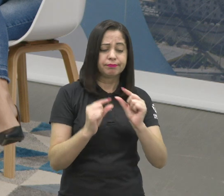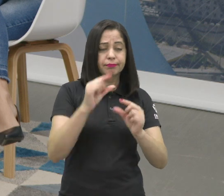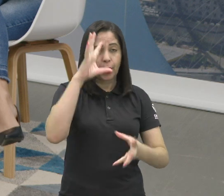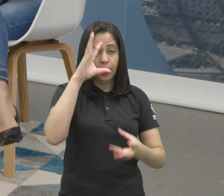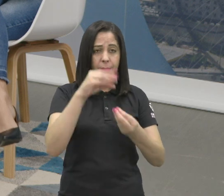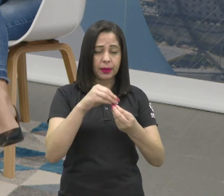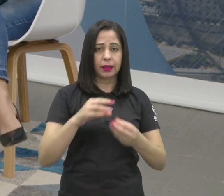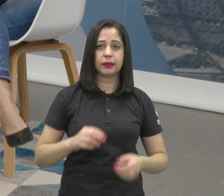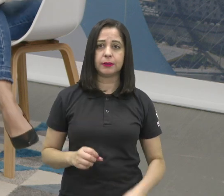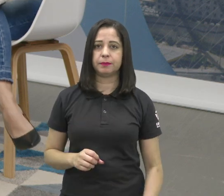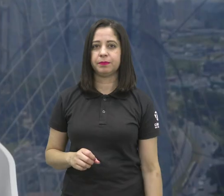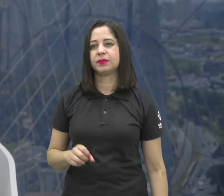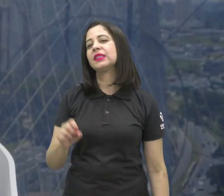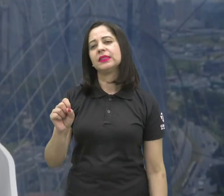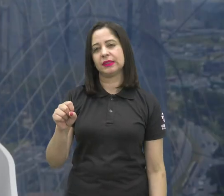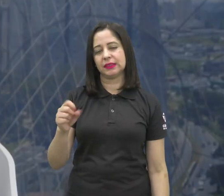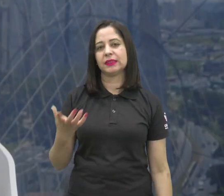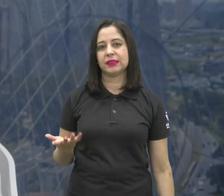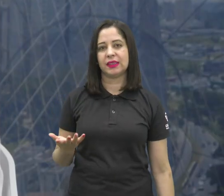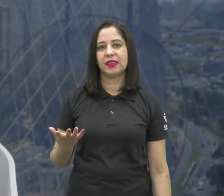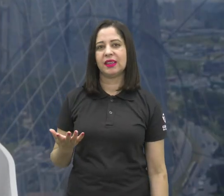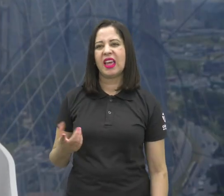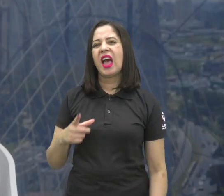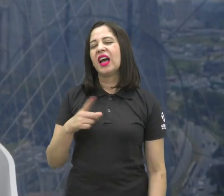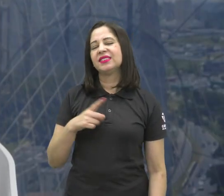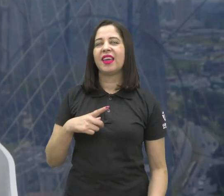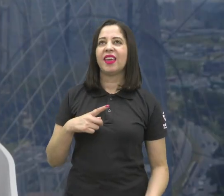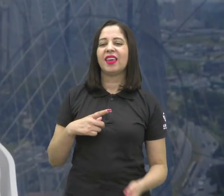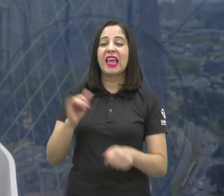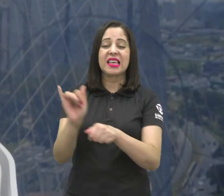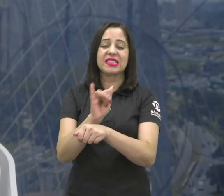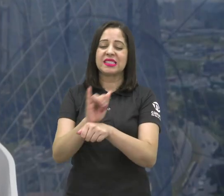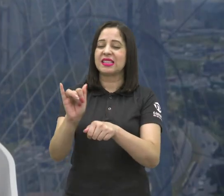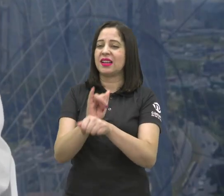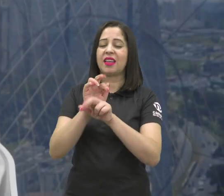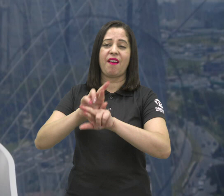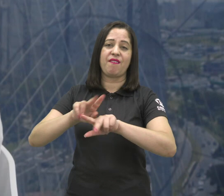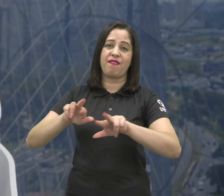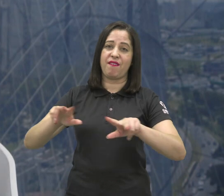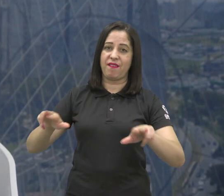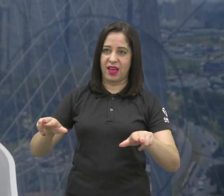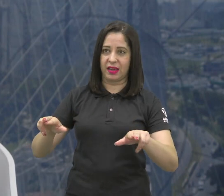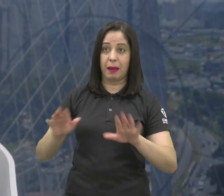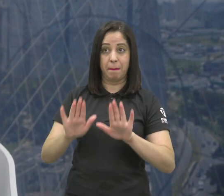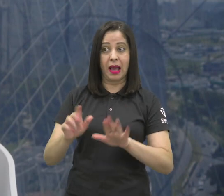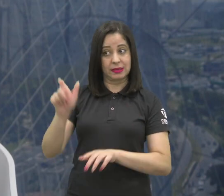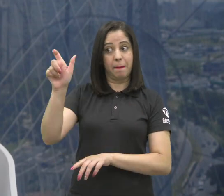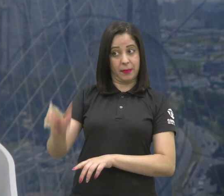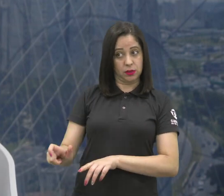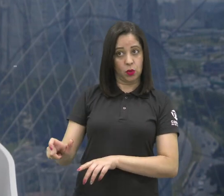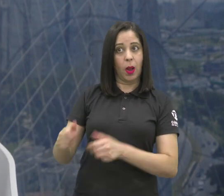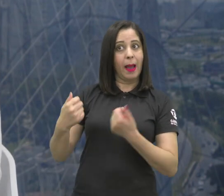o sistema? Sim, eu acho que são diversas formas. Eu acho que quando você já parte do seu interesse